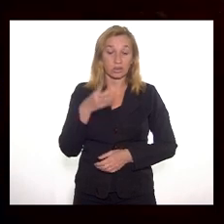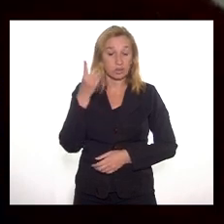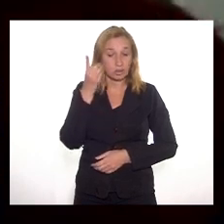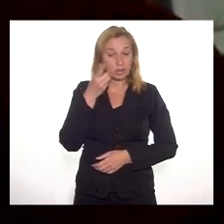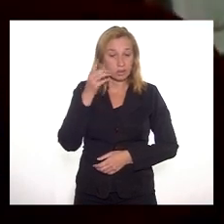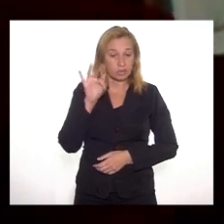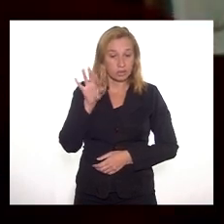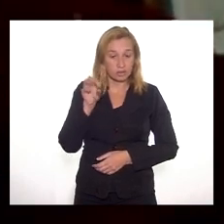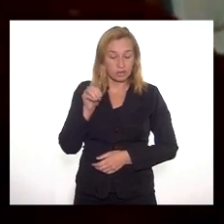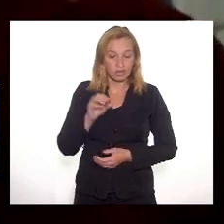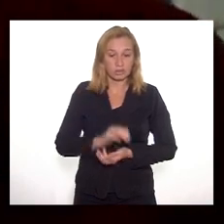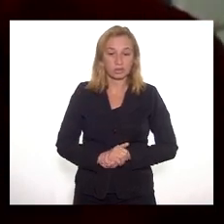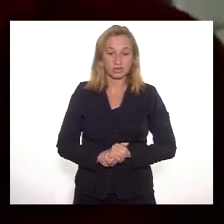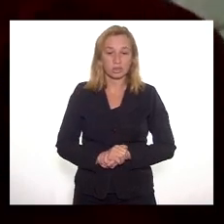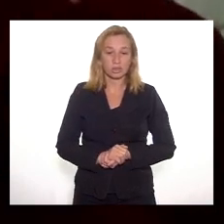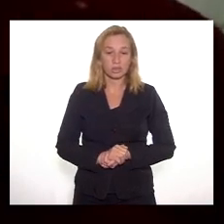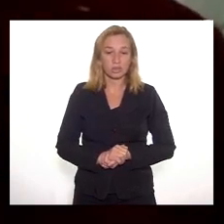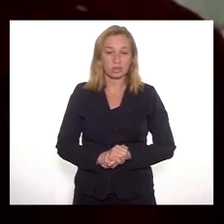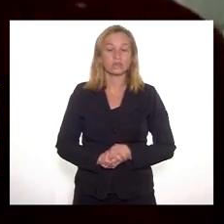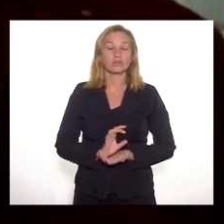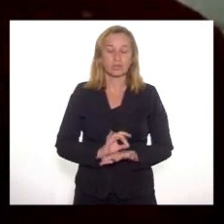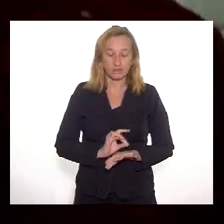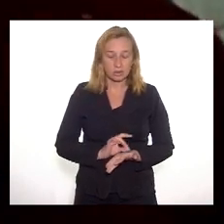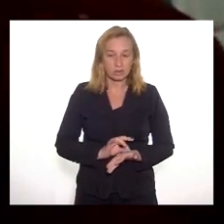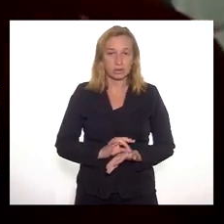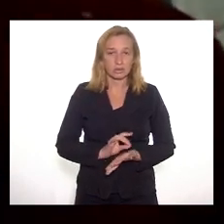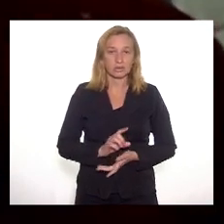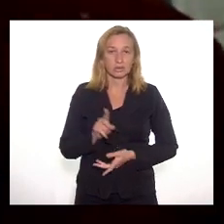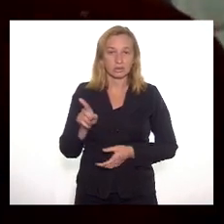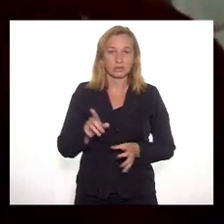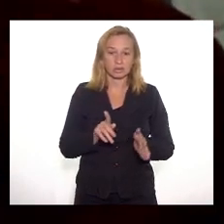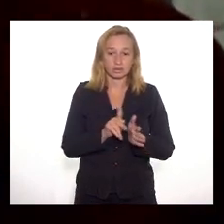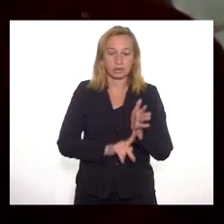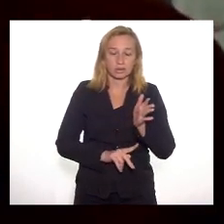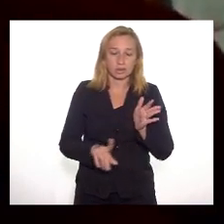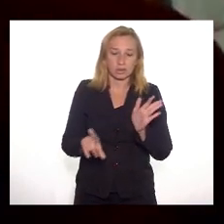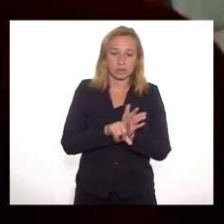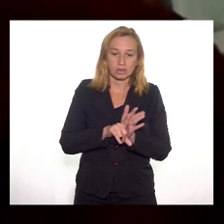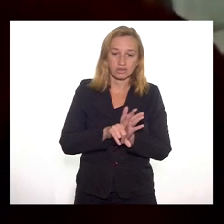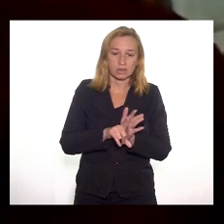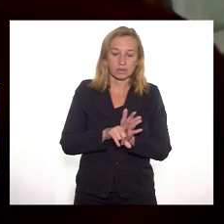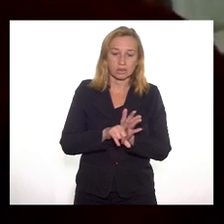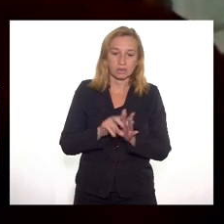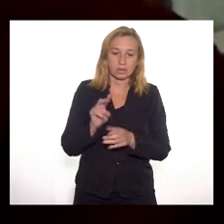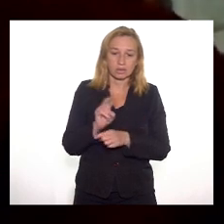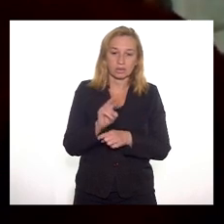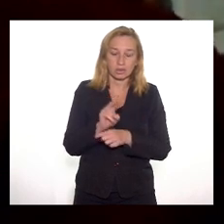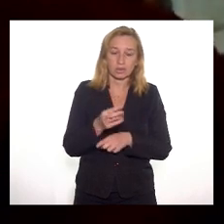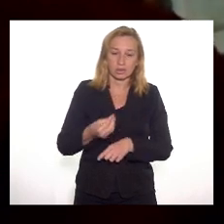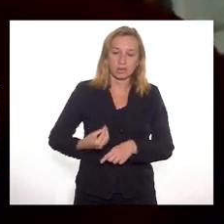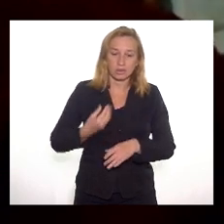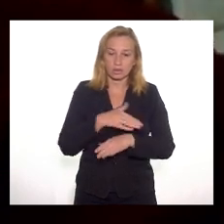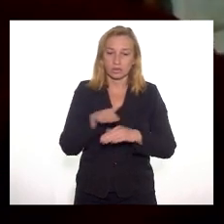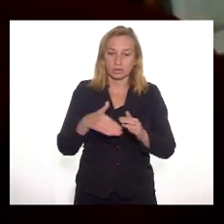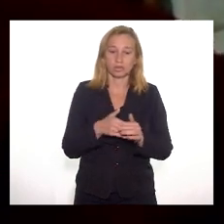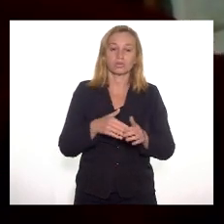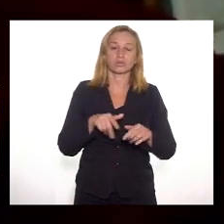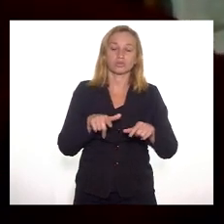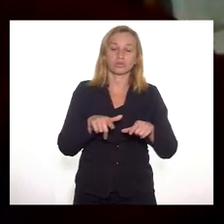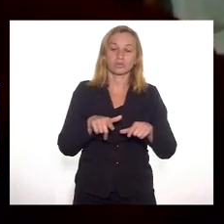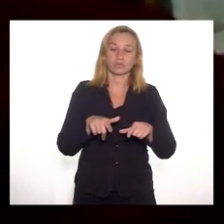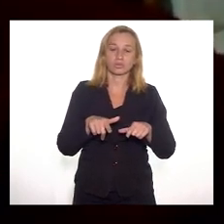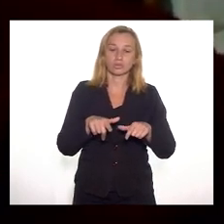deputado Flávio Serafini, realmente, esse projeto de lei, ele preserva a vida dos nossos professores e de toda a comunidade